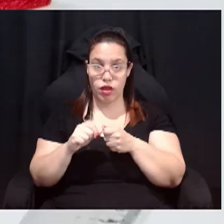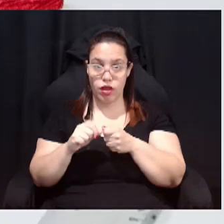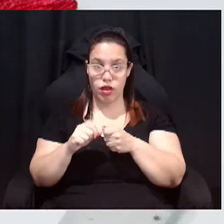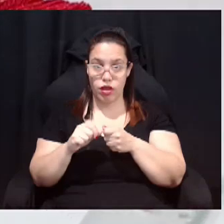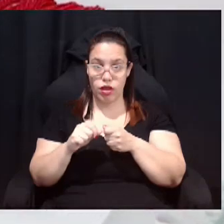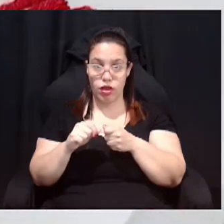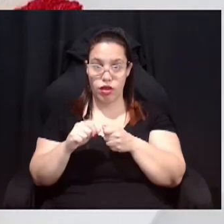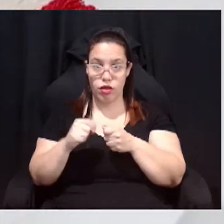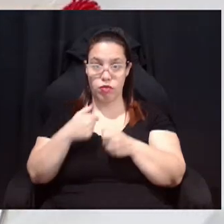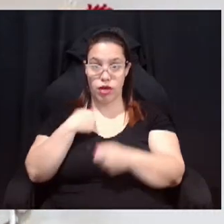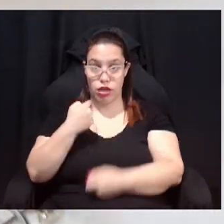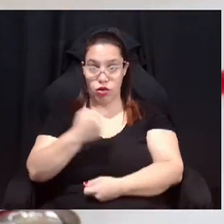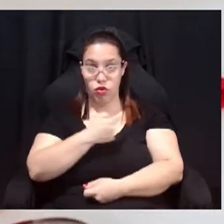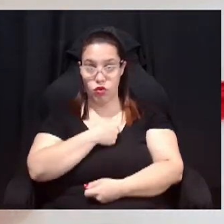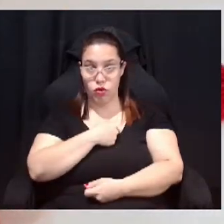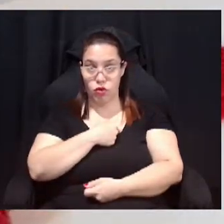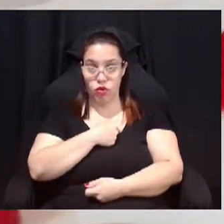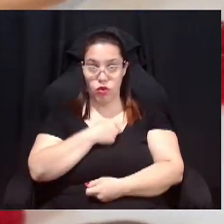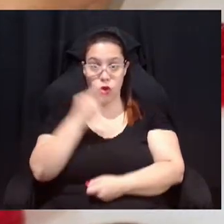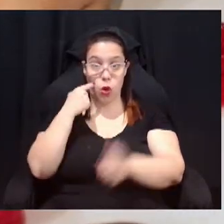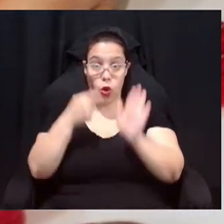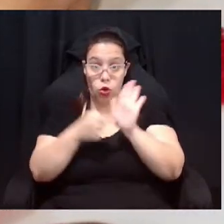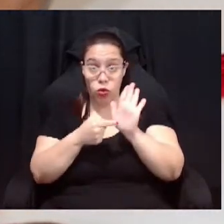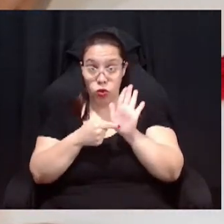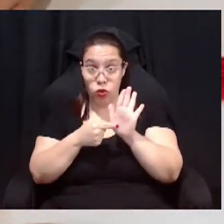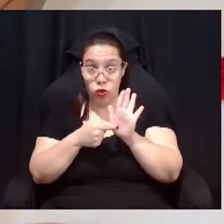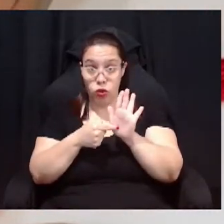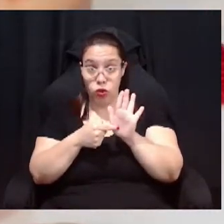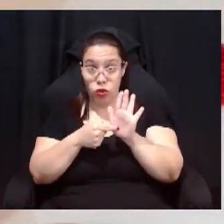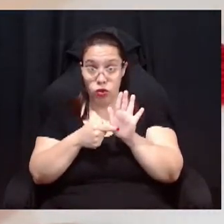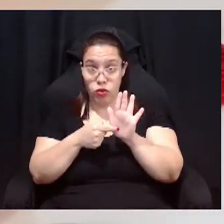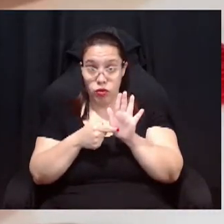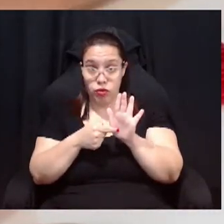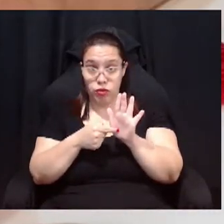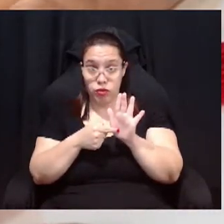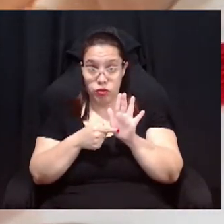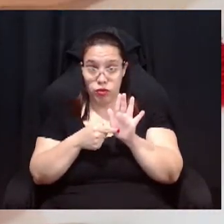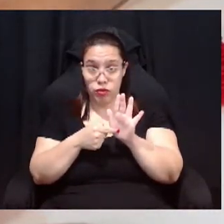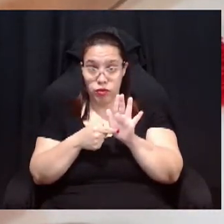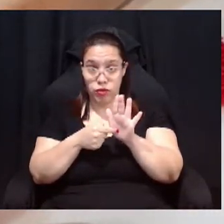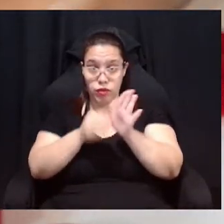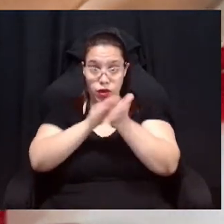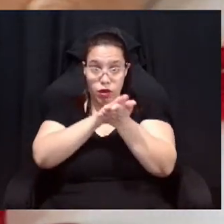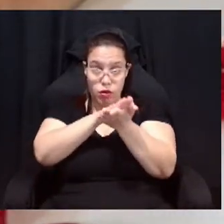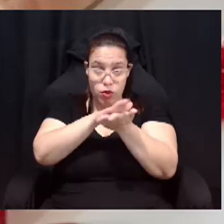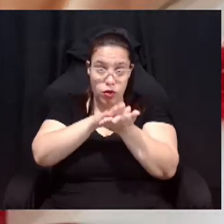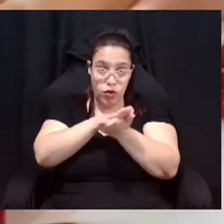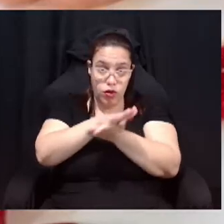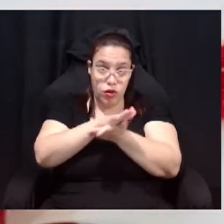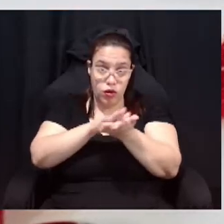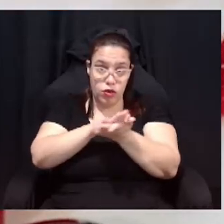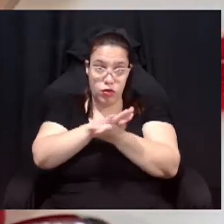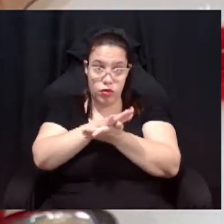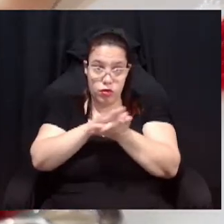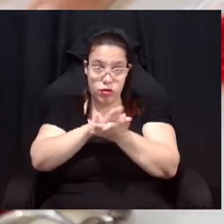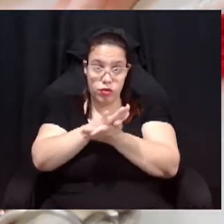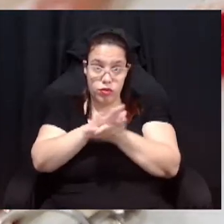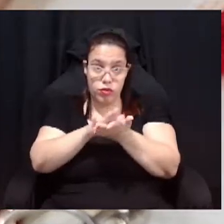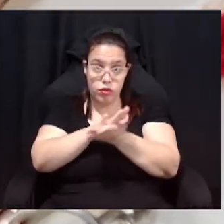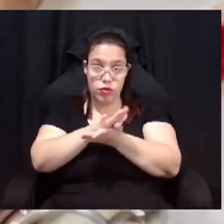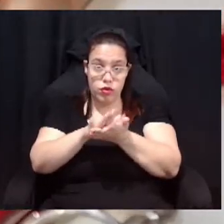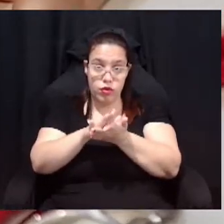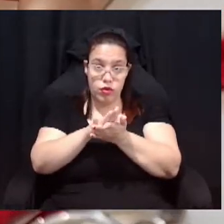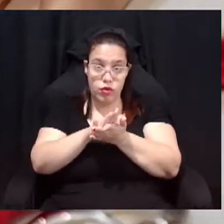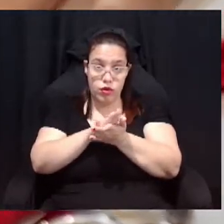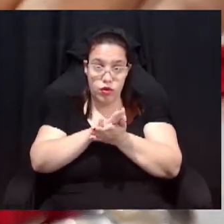nós e você prende essa parte superior na sua mesa, na